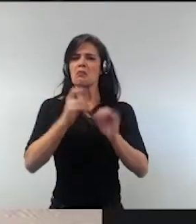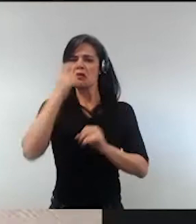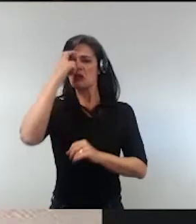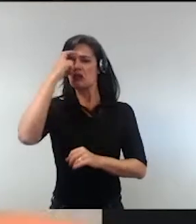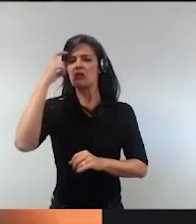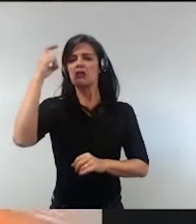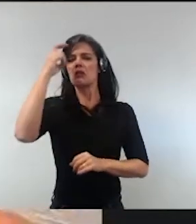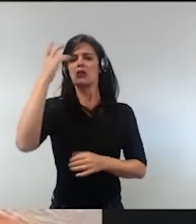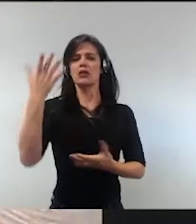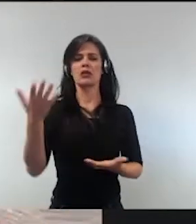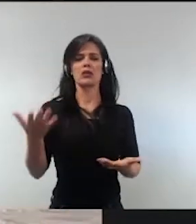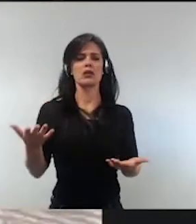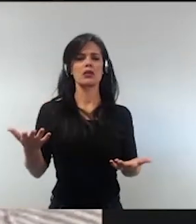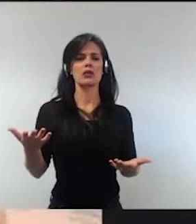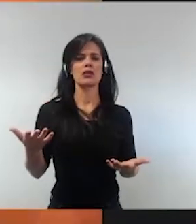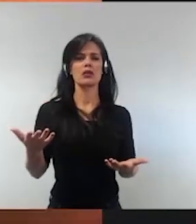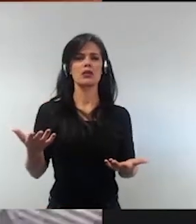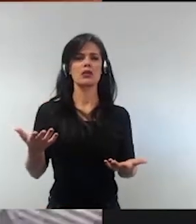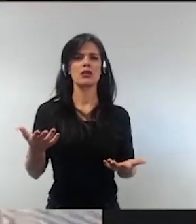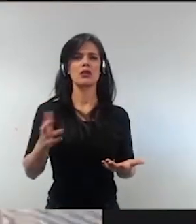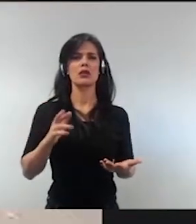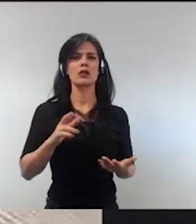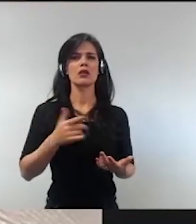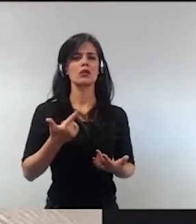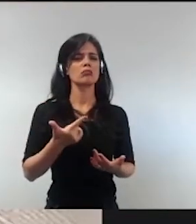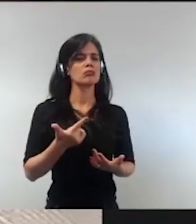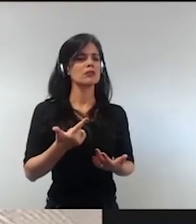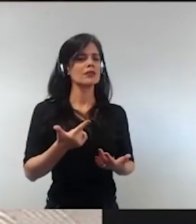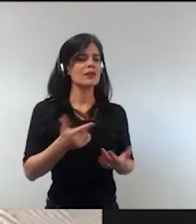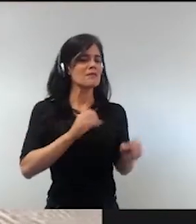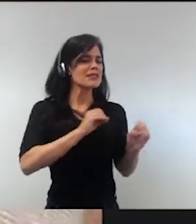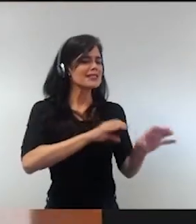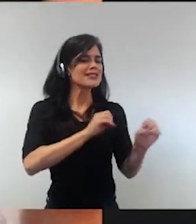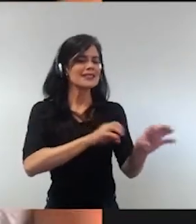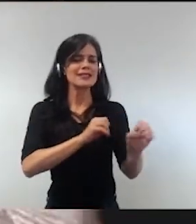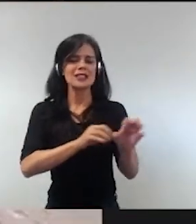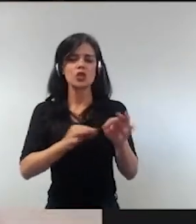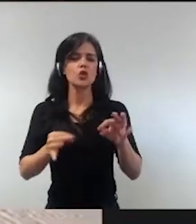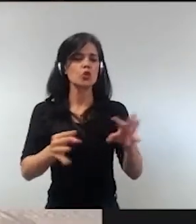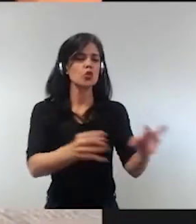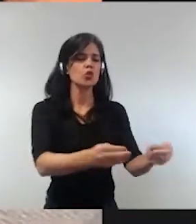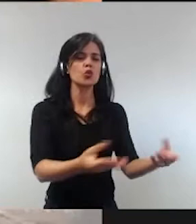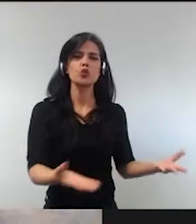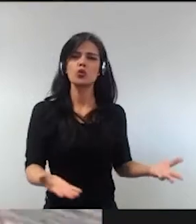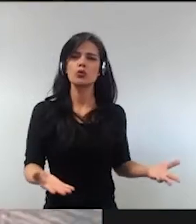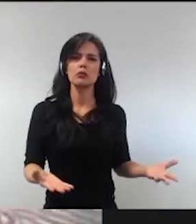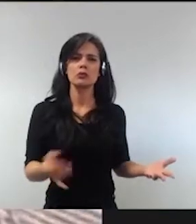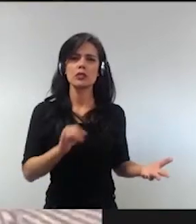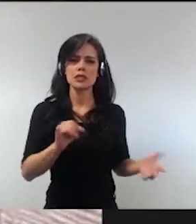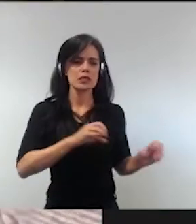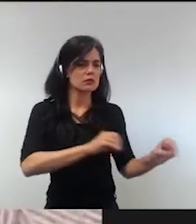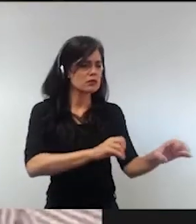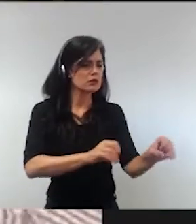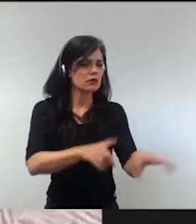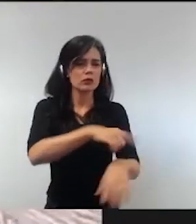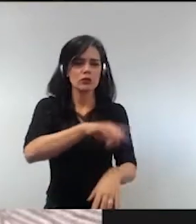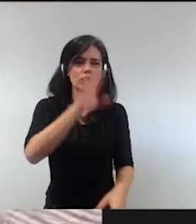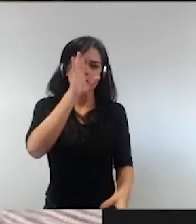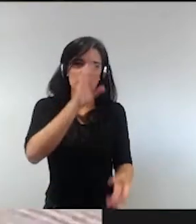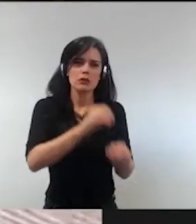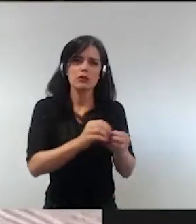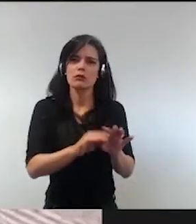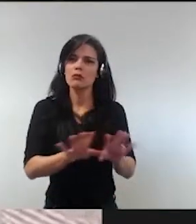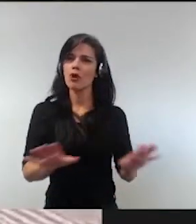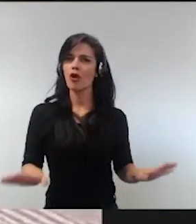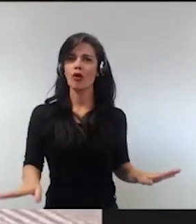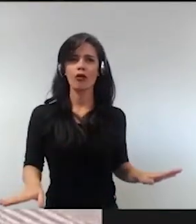não seriam, então, os instrutores de todas as outras pessoas. E, com isso, não precisaria de law. Todo mundo entenderia isso, afinal, eles são tão